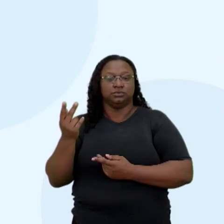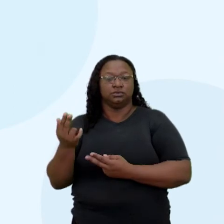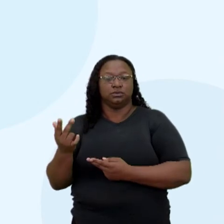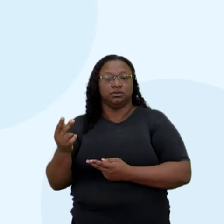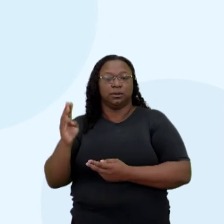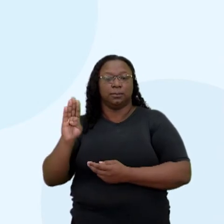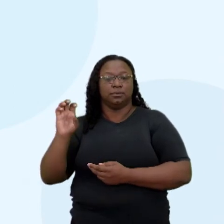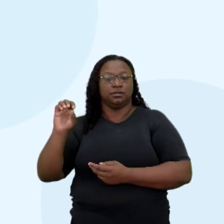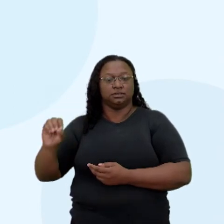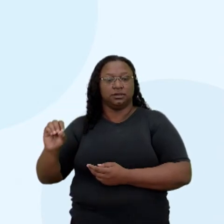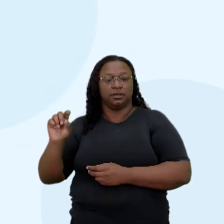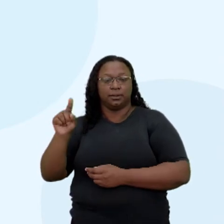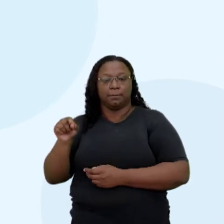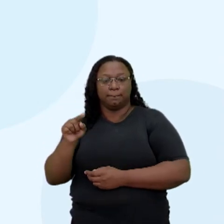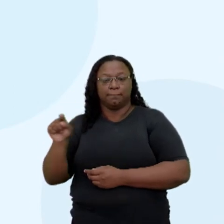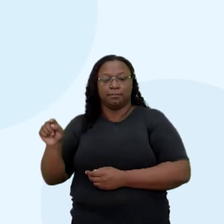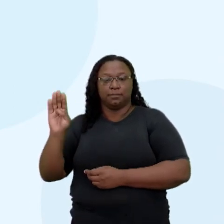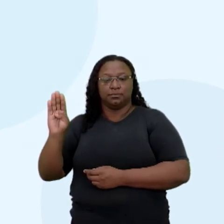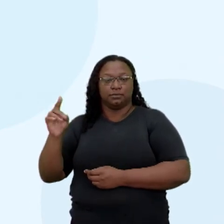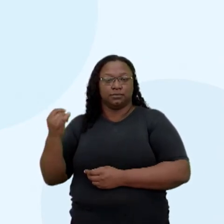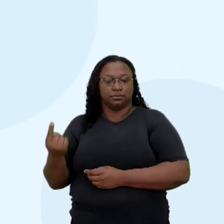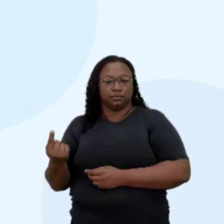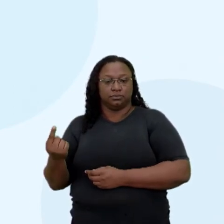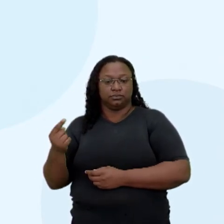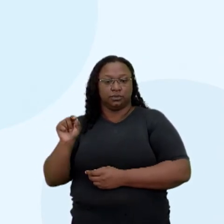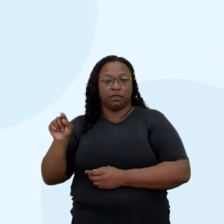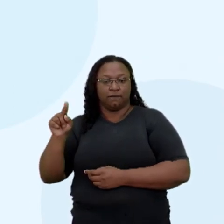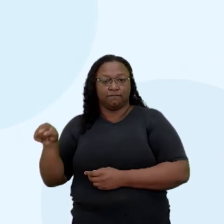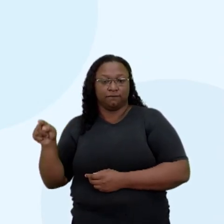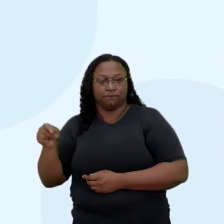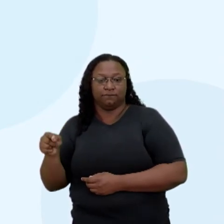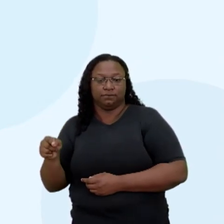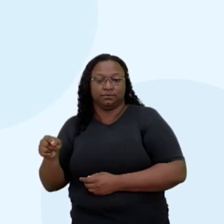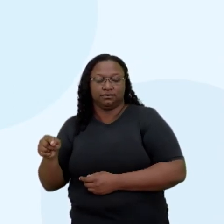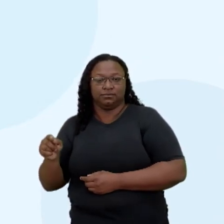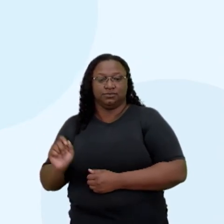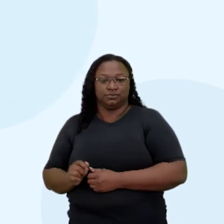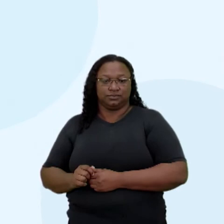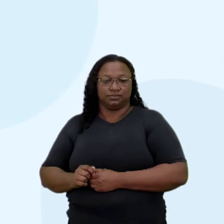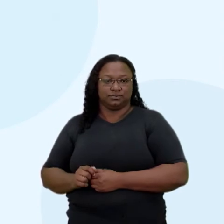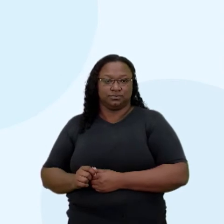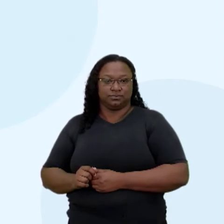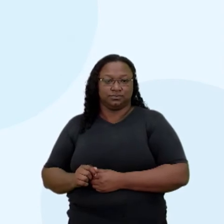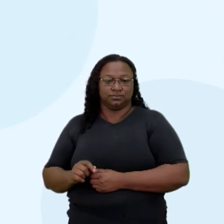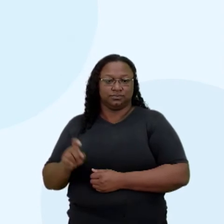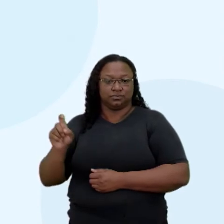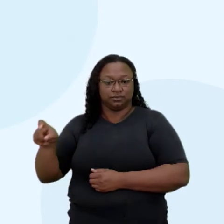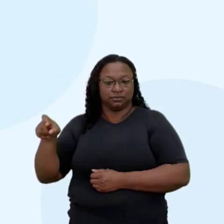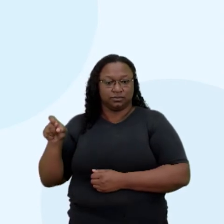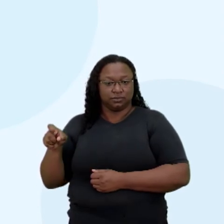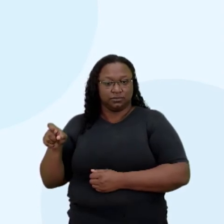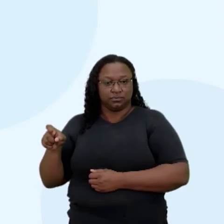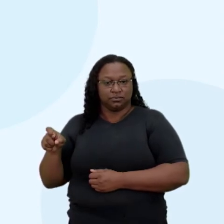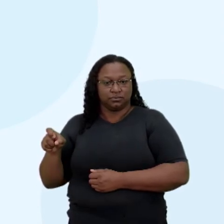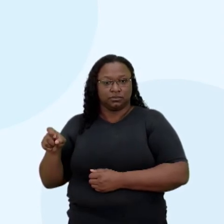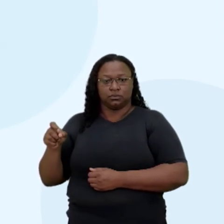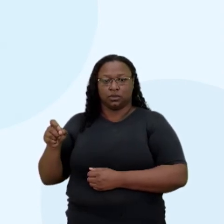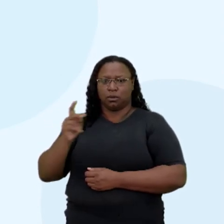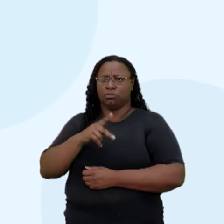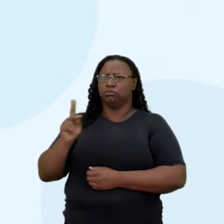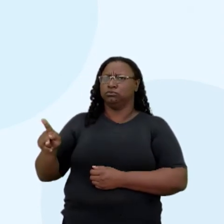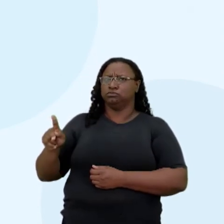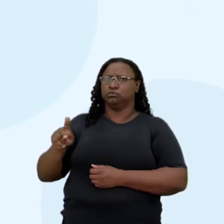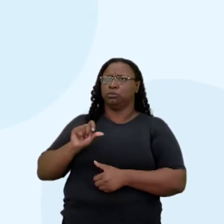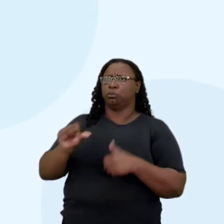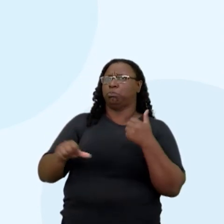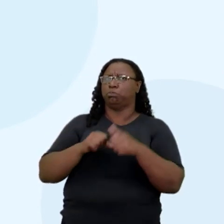x. Olha o danadinho aqui, ó, ó o beta 1 aqui, ó, sendo substituído. Ah, professor, o senhor trocou? Não, eu só